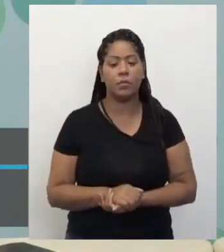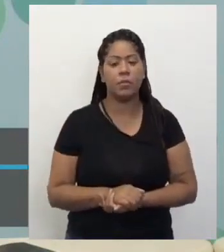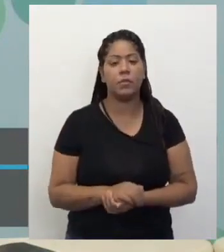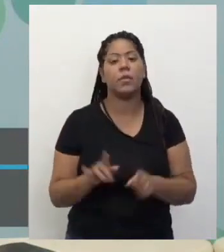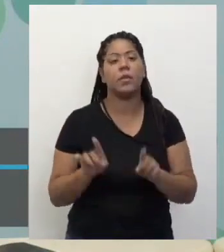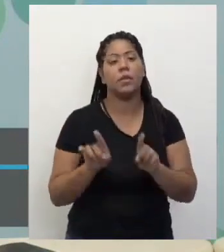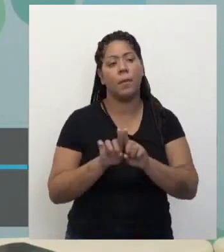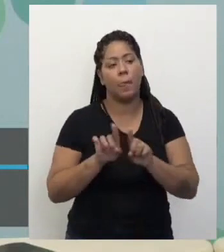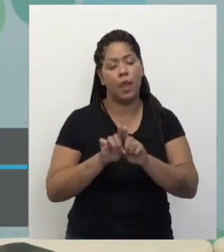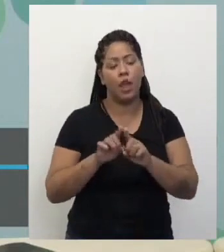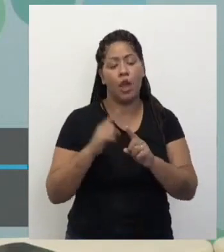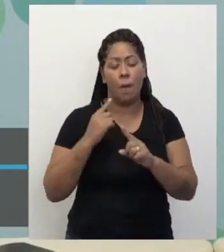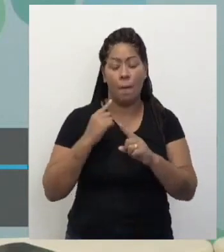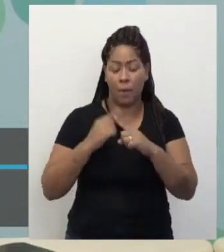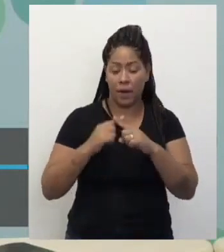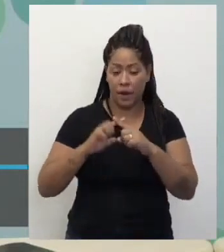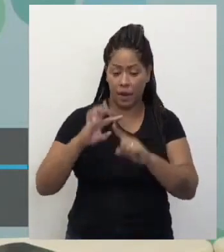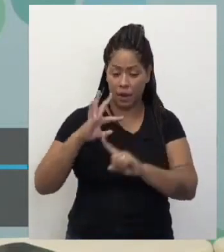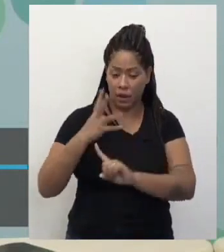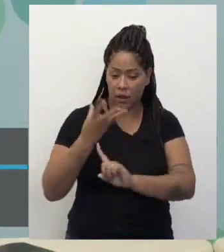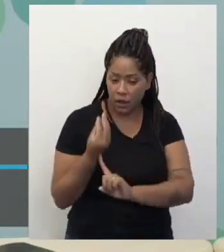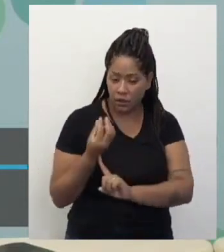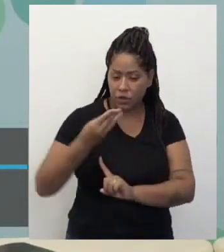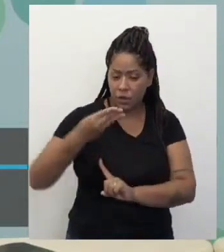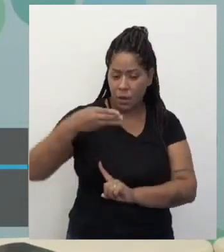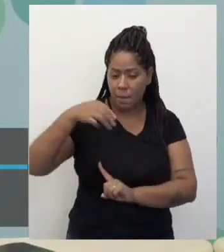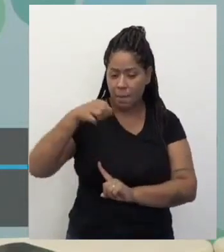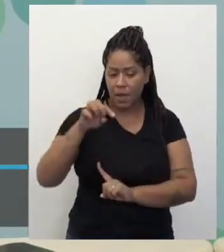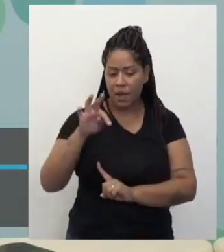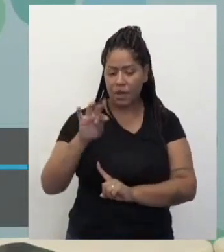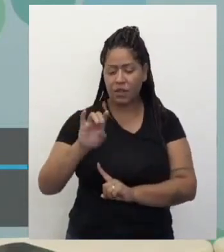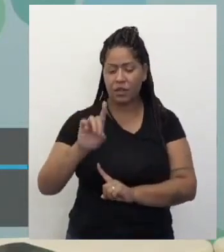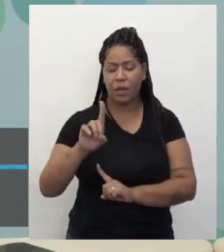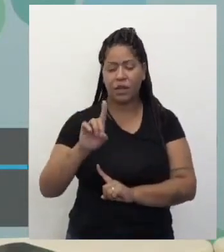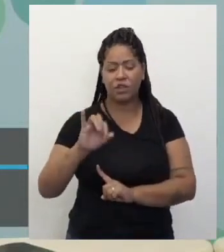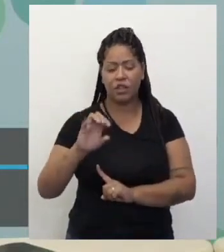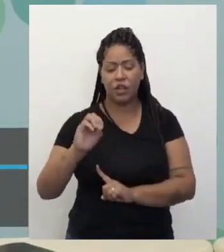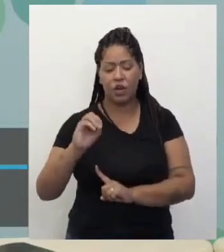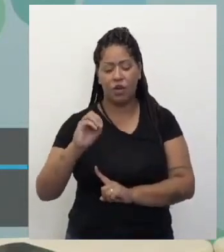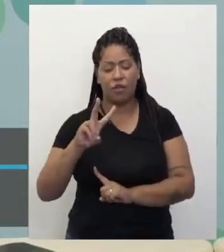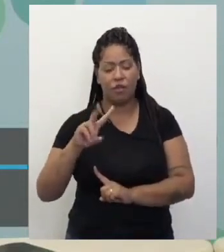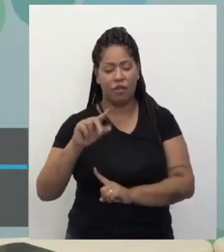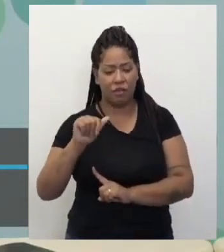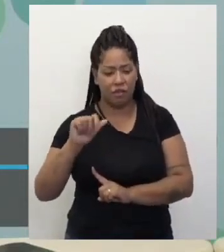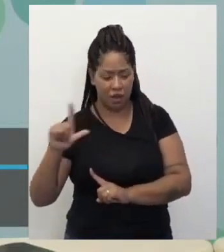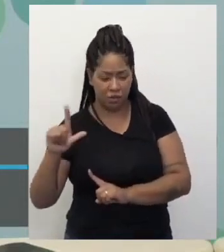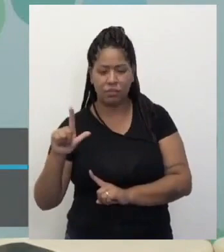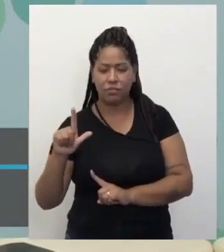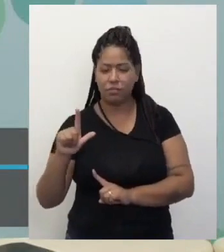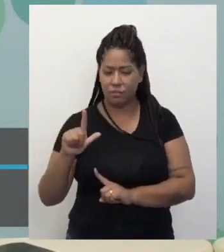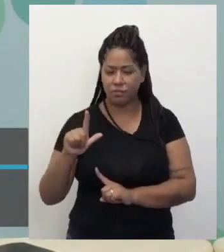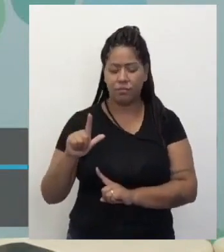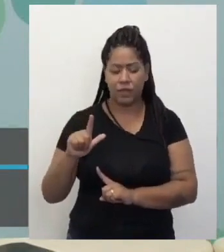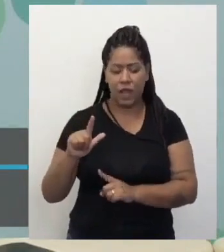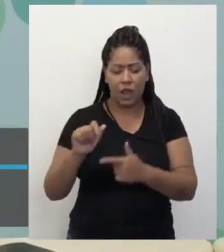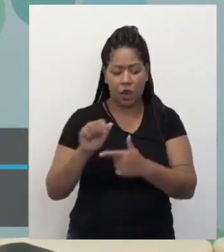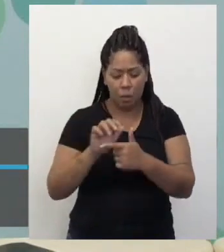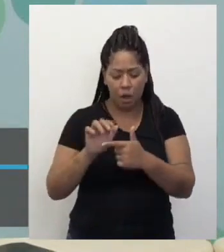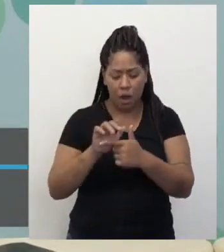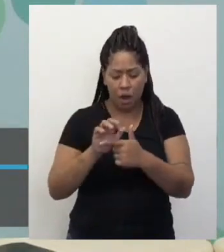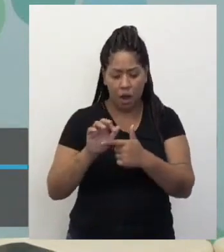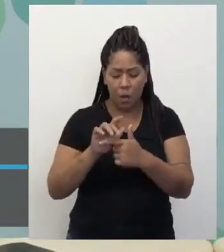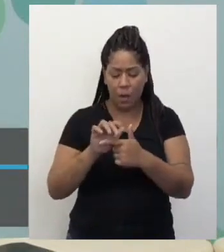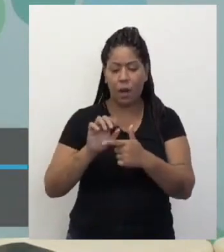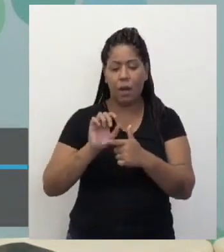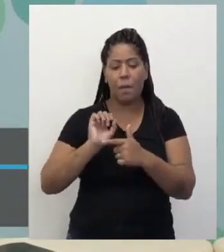que a arte medieval, a arte da Europa Ocidental, naquele momento, ela tinha uma espécie de missão alfabetizadora, mas não o